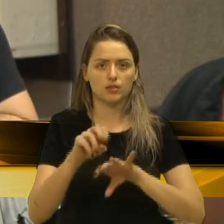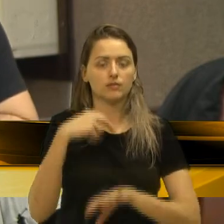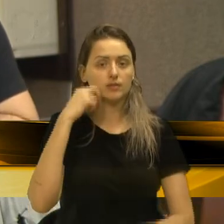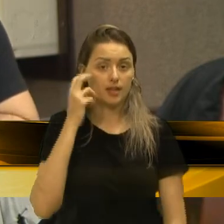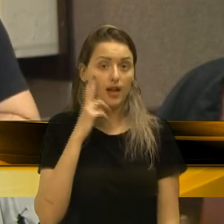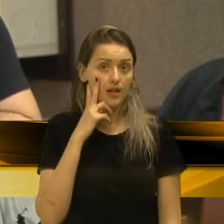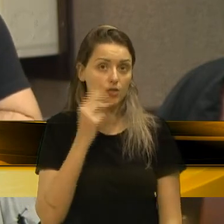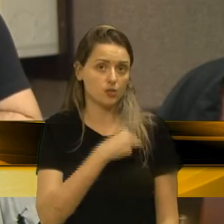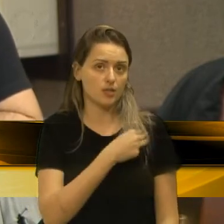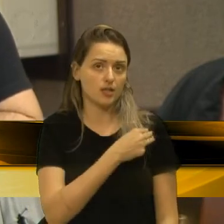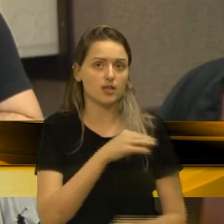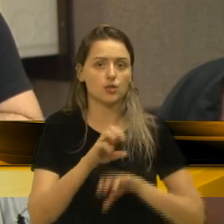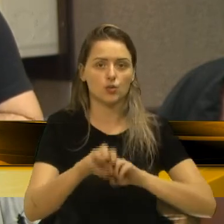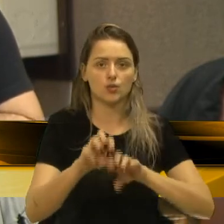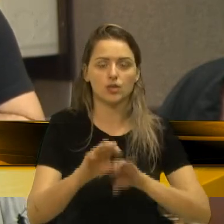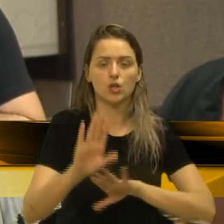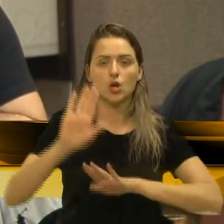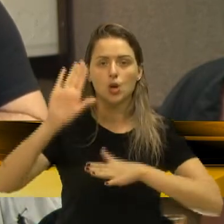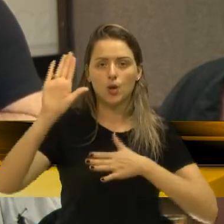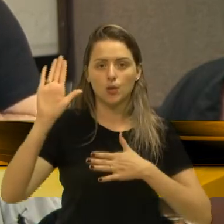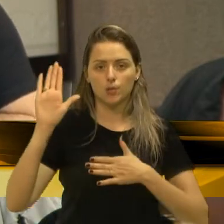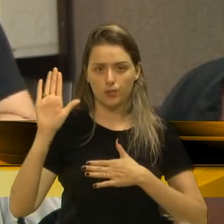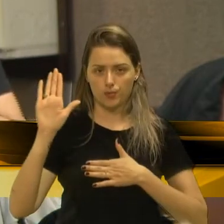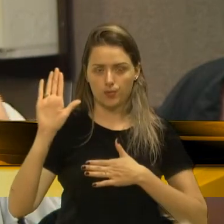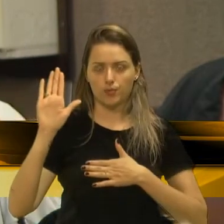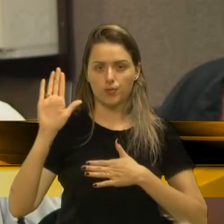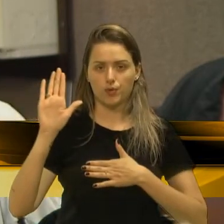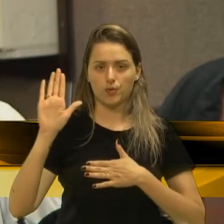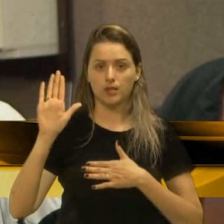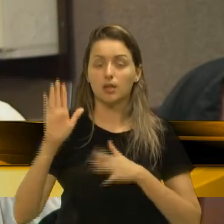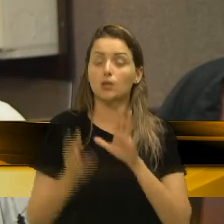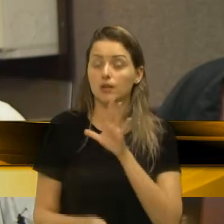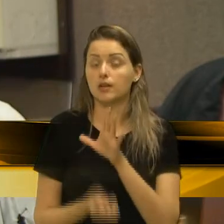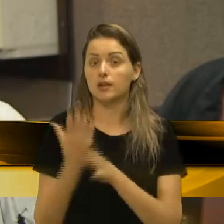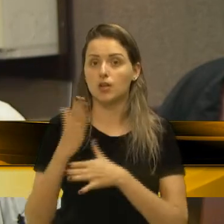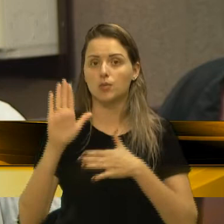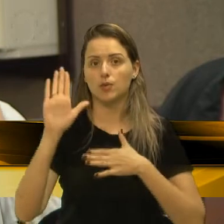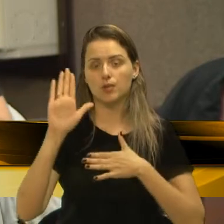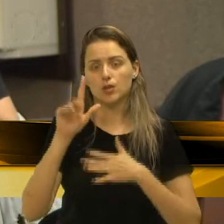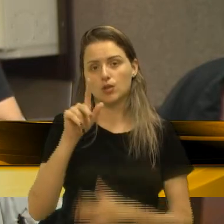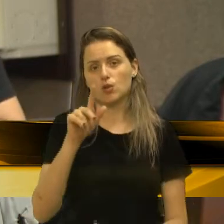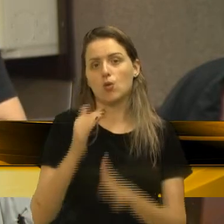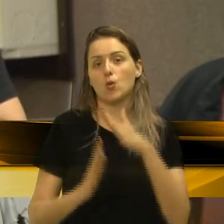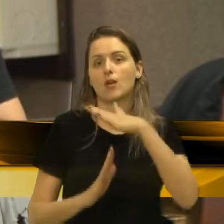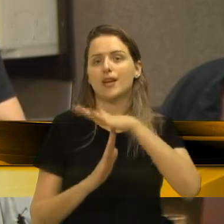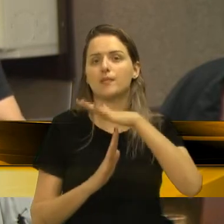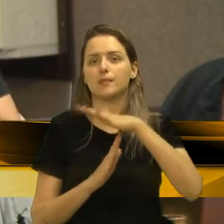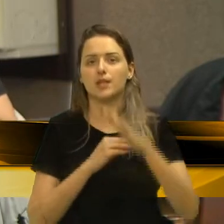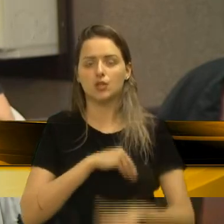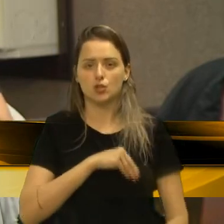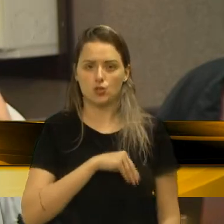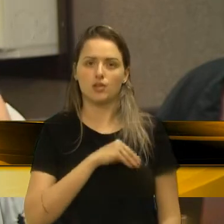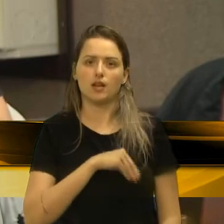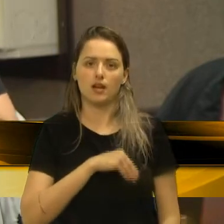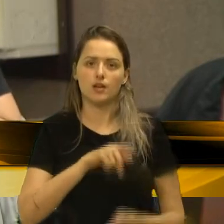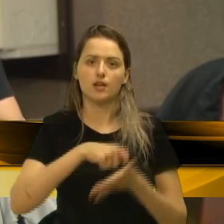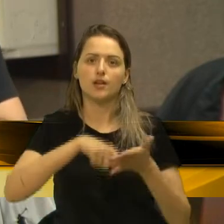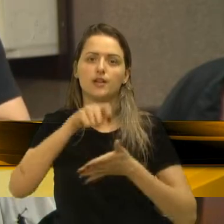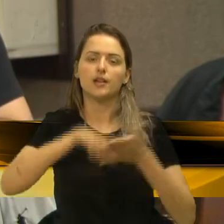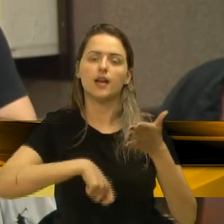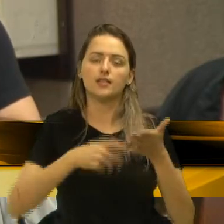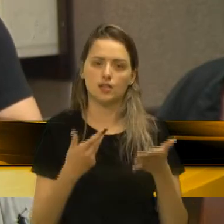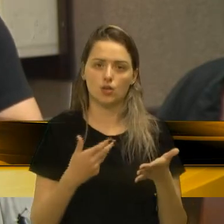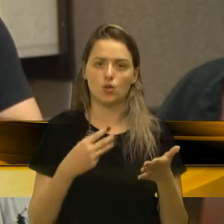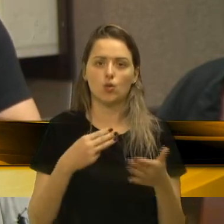Genro, prometeu, aliás, e ele criou o piso nacional dos professores, foi ele que assinou, enquanto